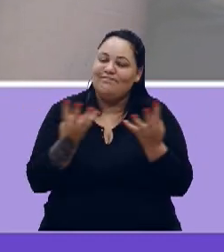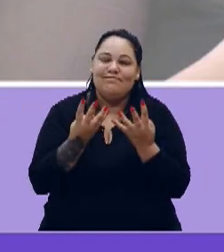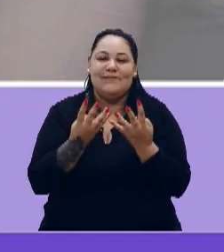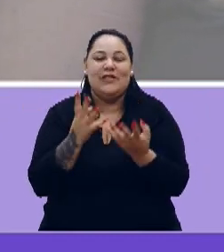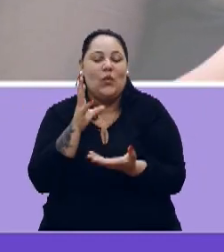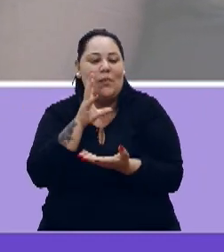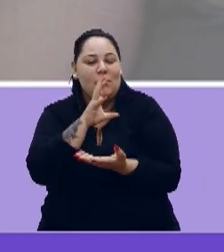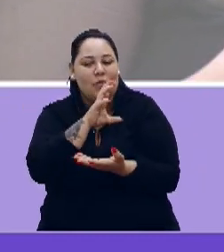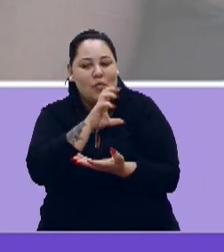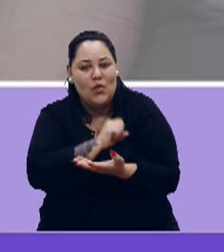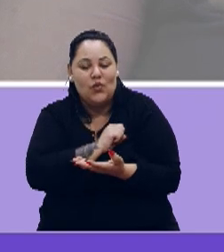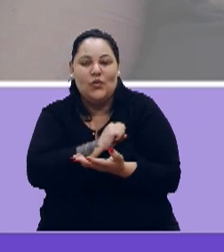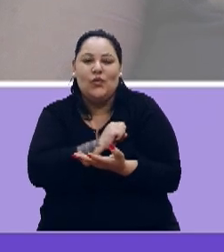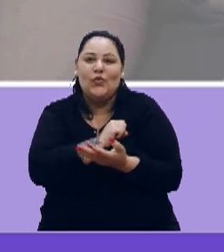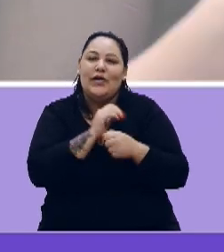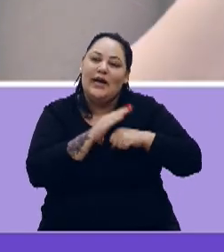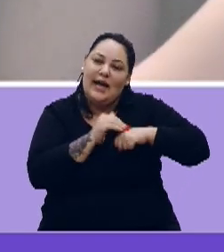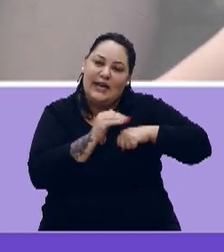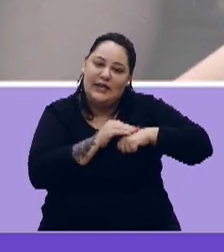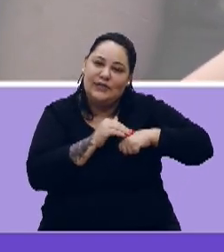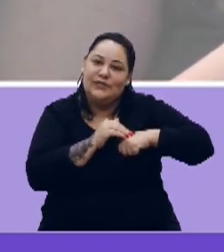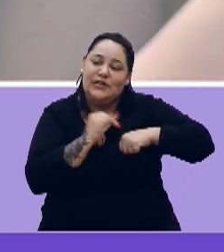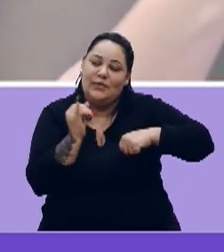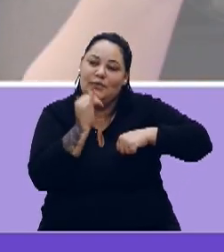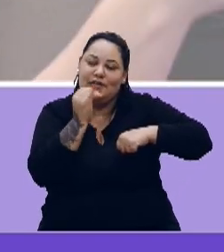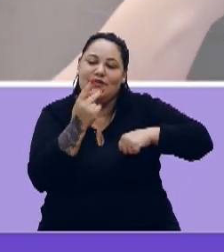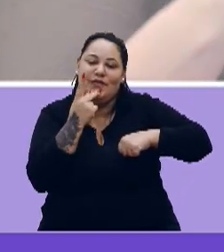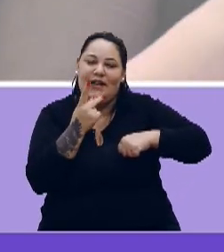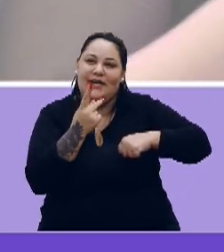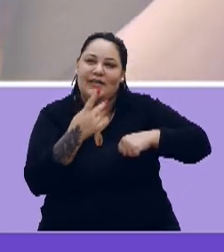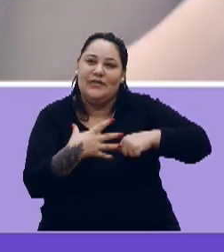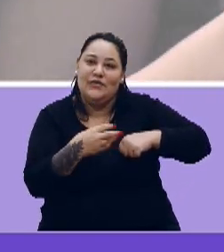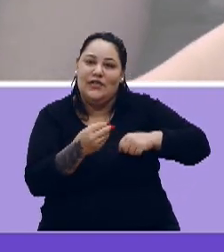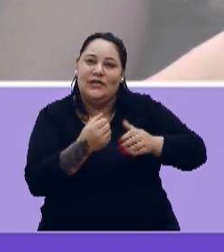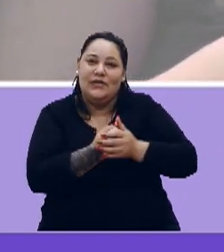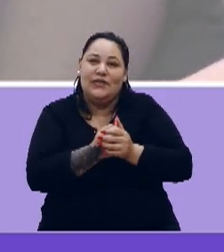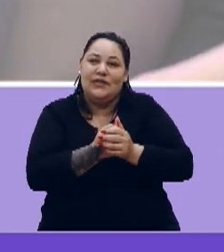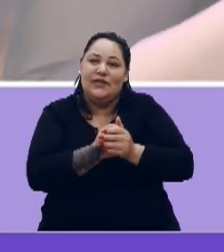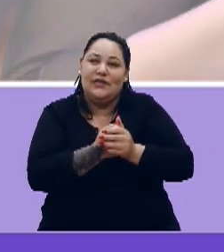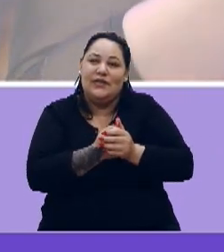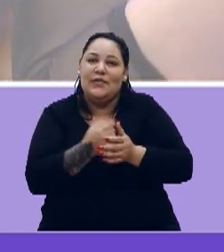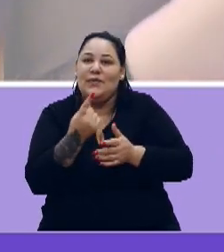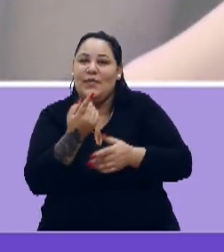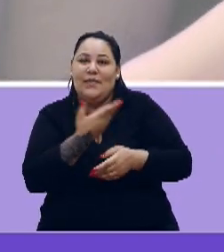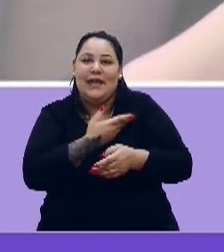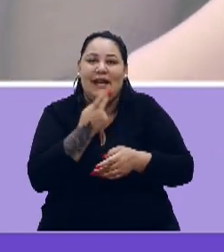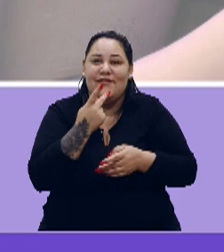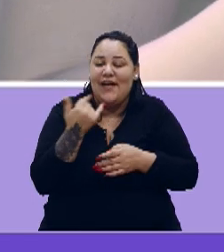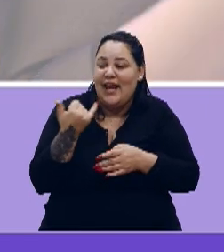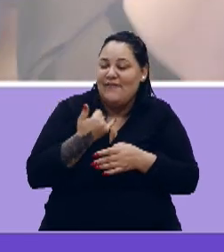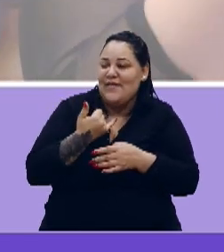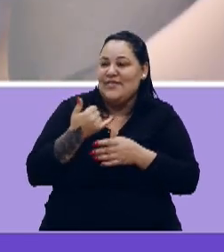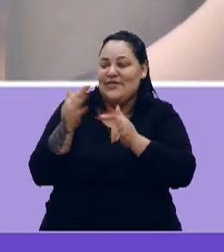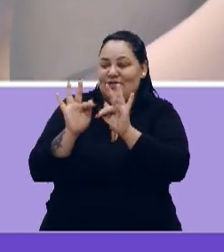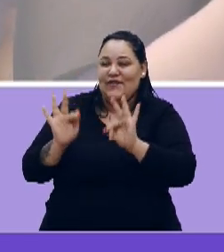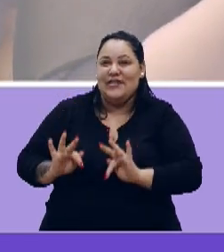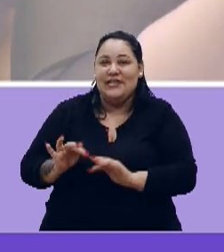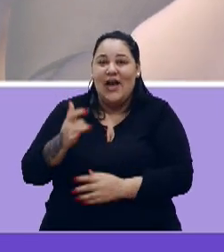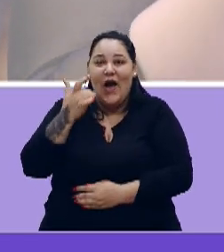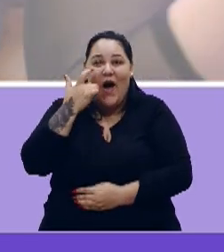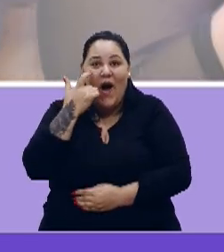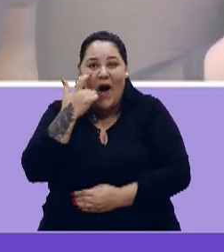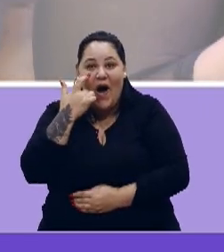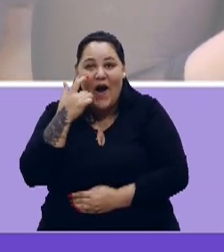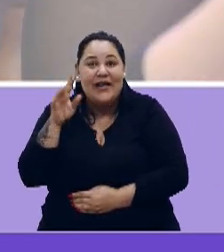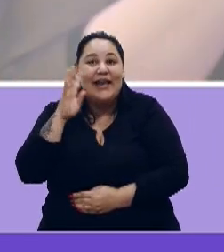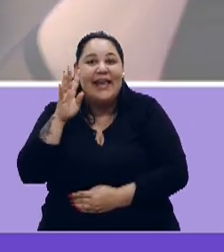e validar a existência dos nossos filhos. Assim, eu fico tão feliz quando alguma amiga minha me manda uma mensagem falando assim: Carol, olha isso que